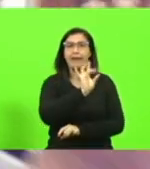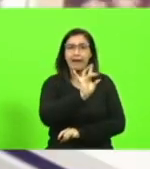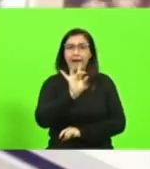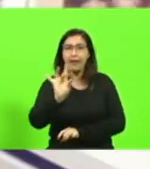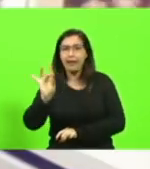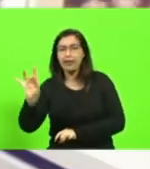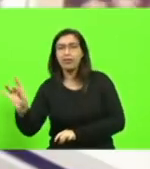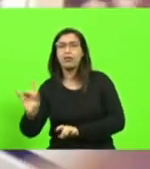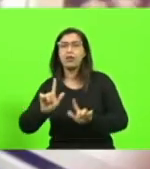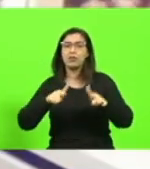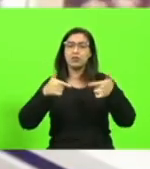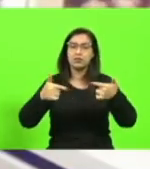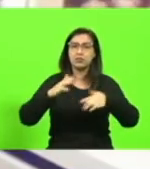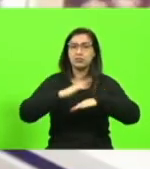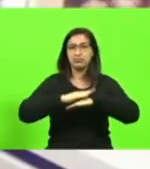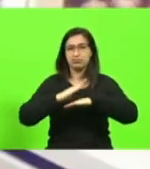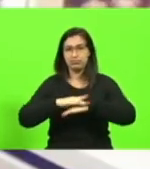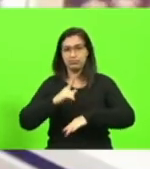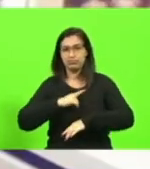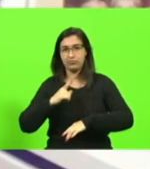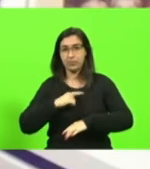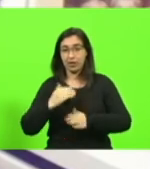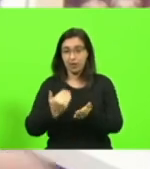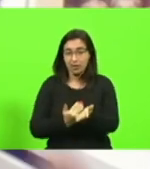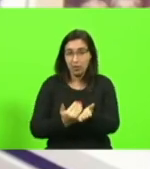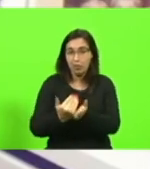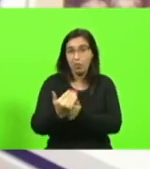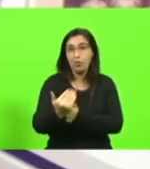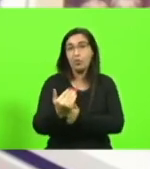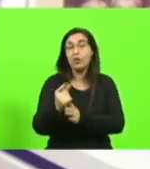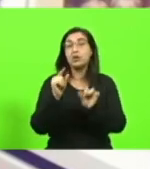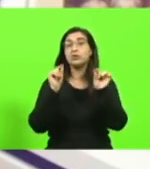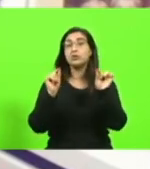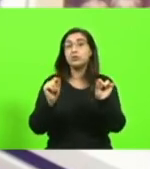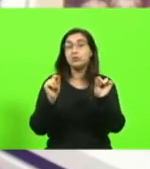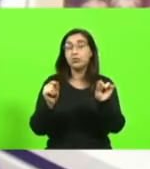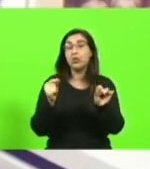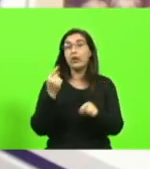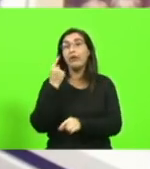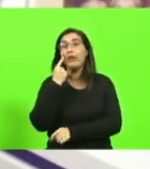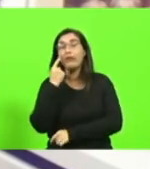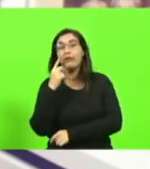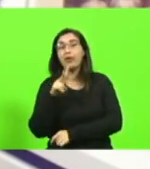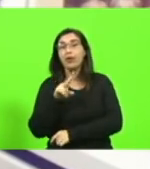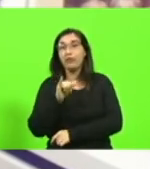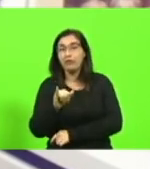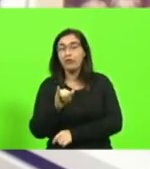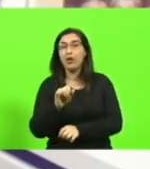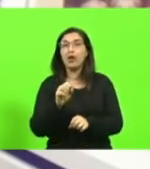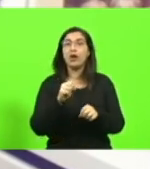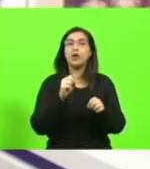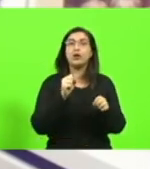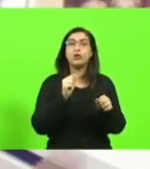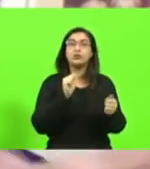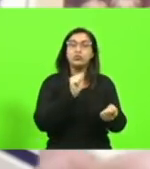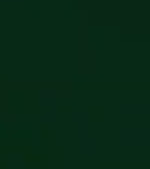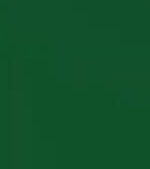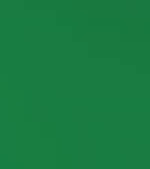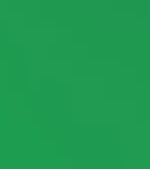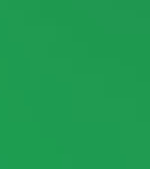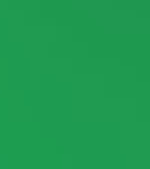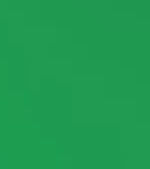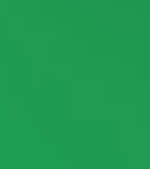cada diretriz. E, a partir daí, a gente vai construir os responsáveis por cada ação.